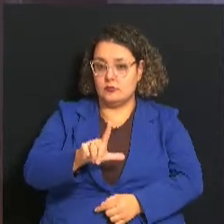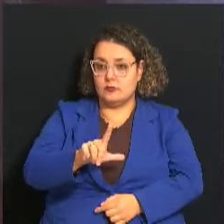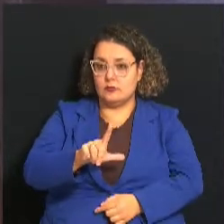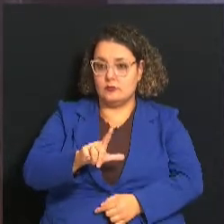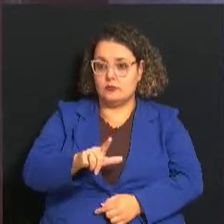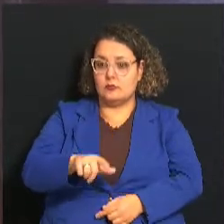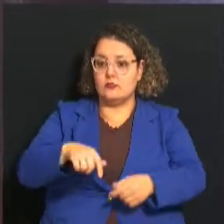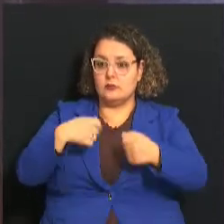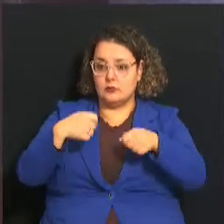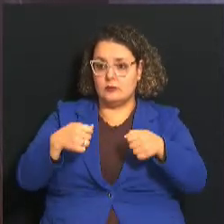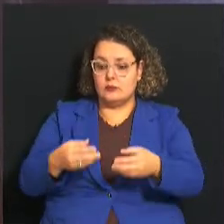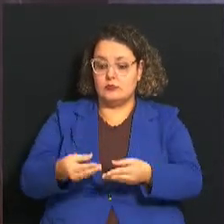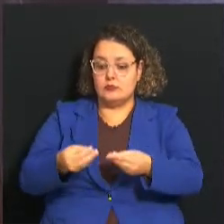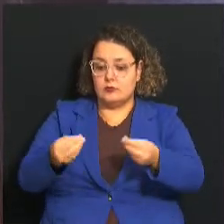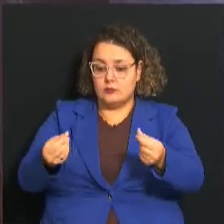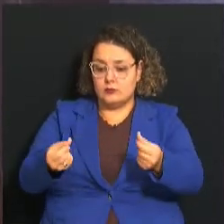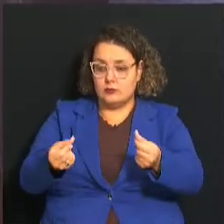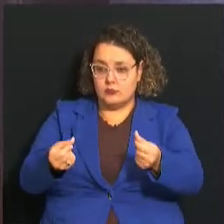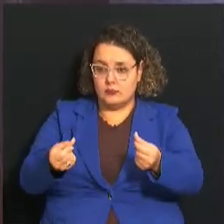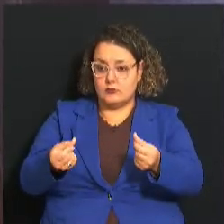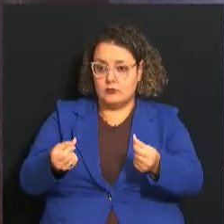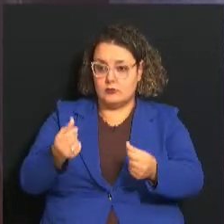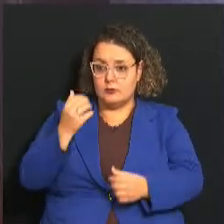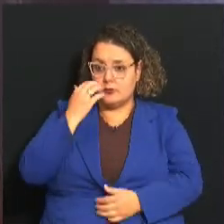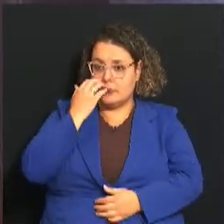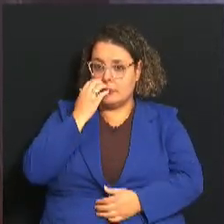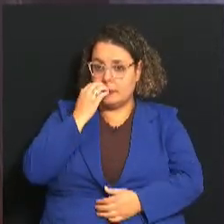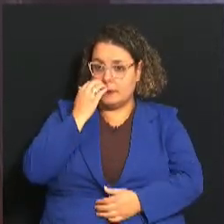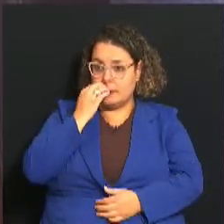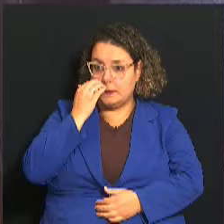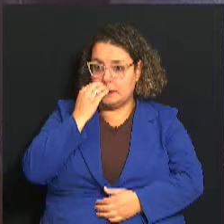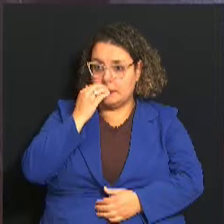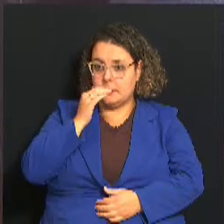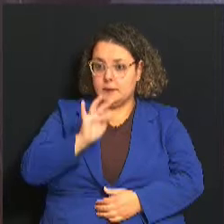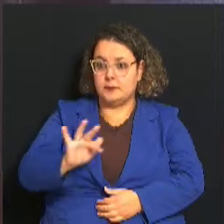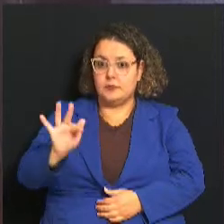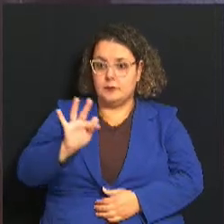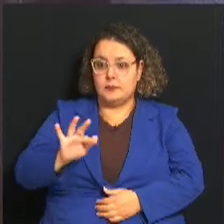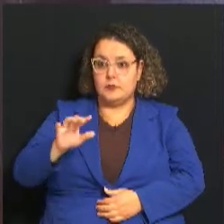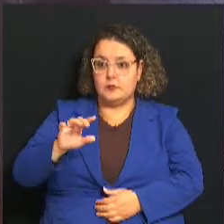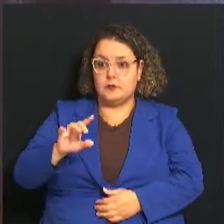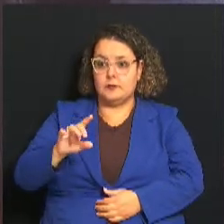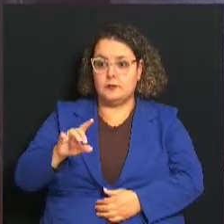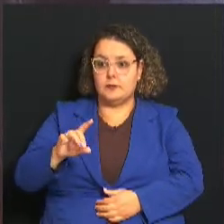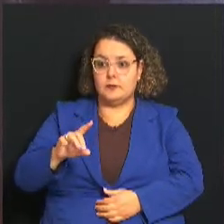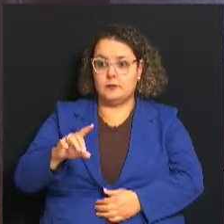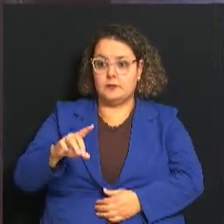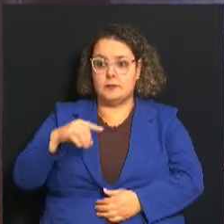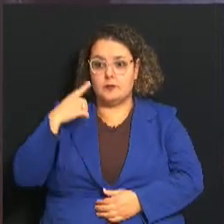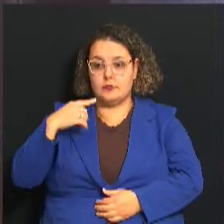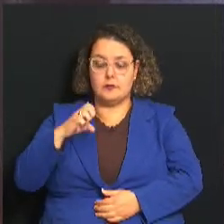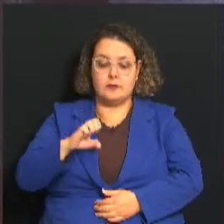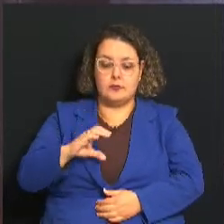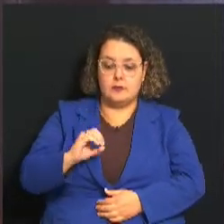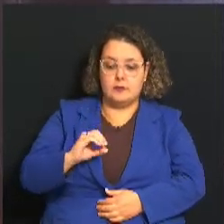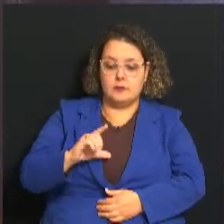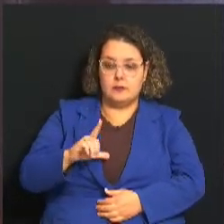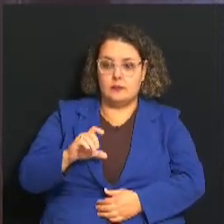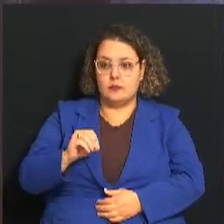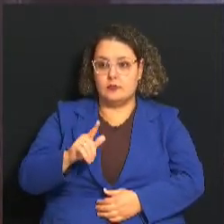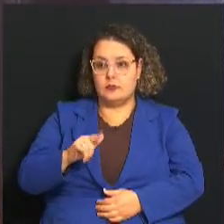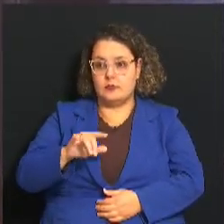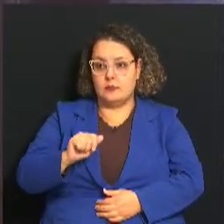constar a qualificação que comprove a formação em direito, ecologia, política ambiental ou áreas